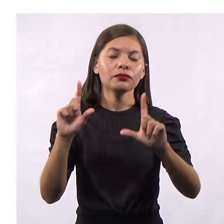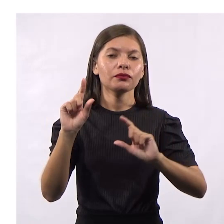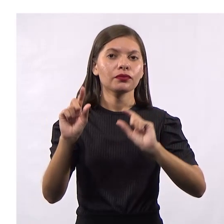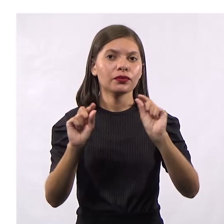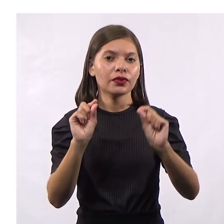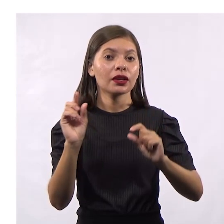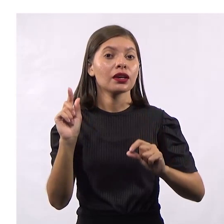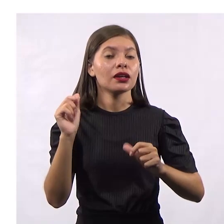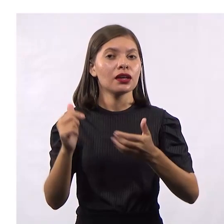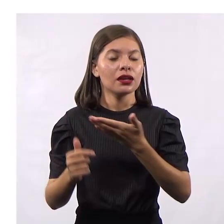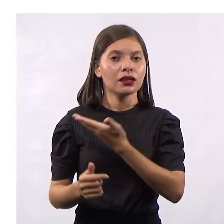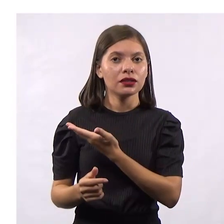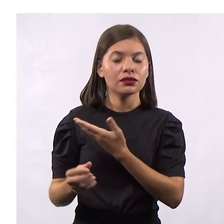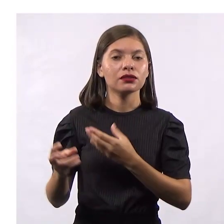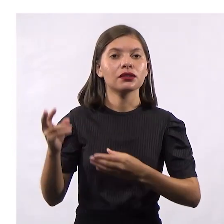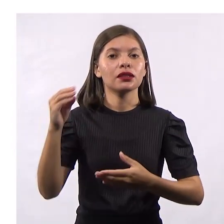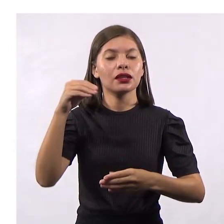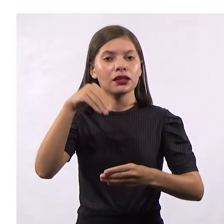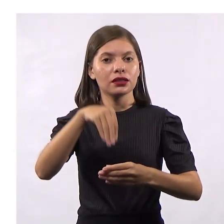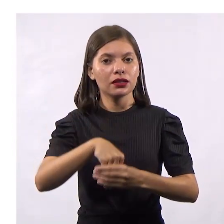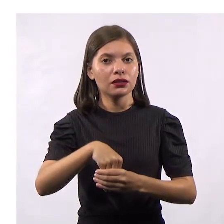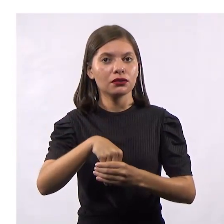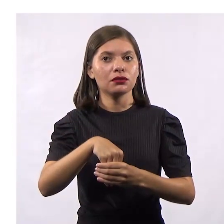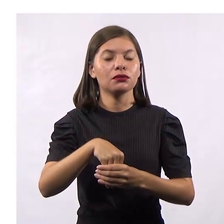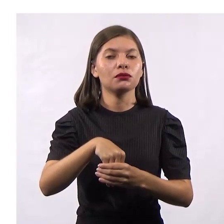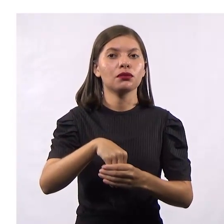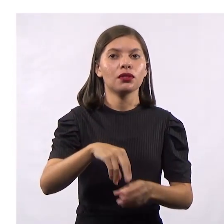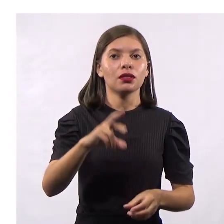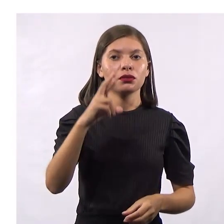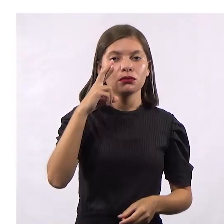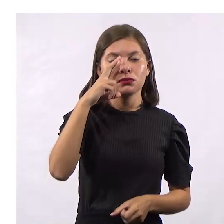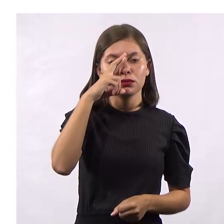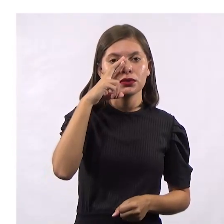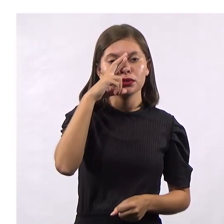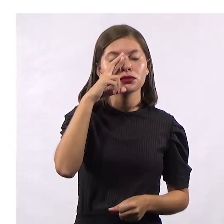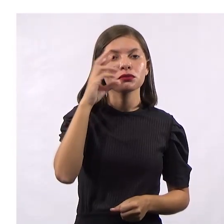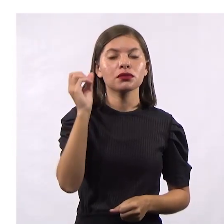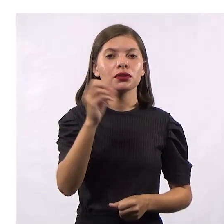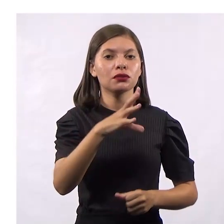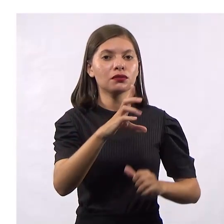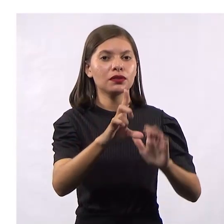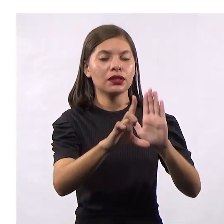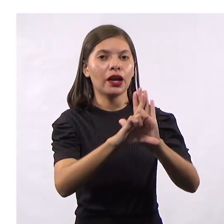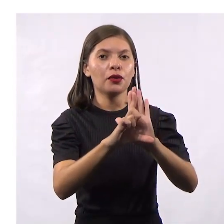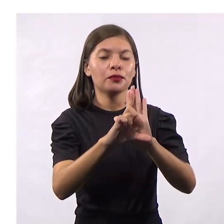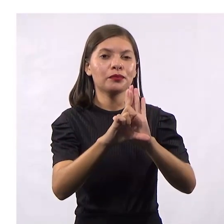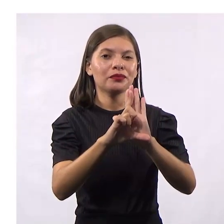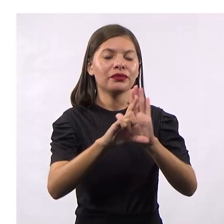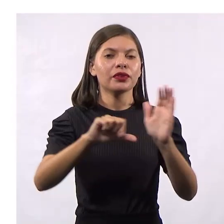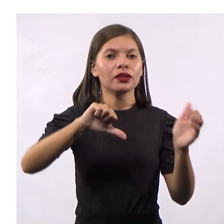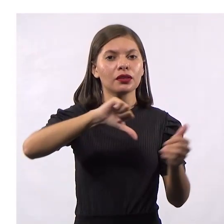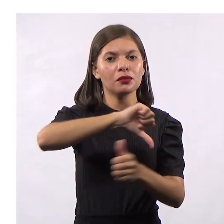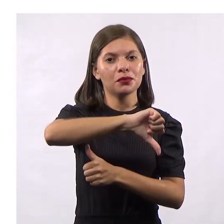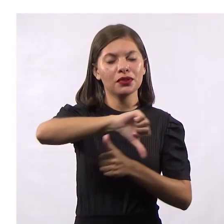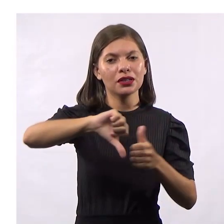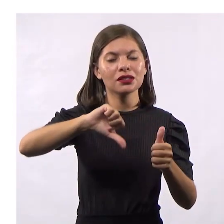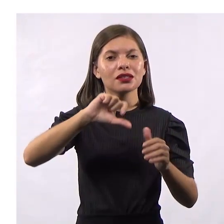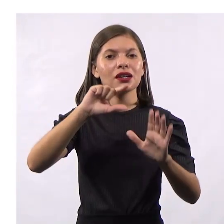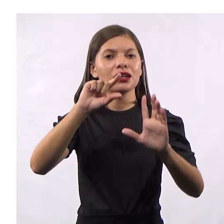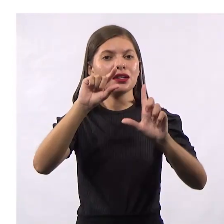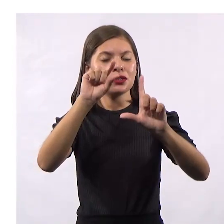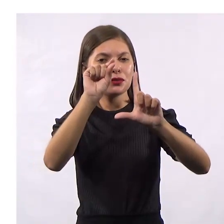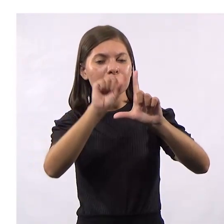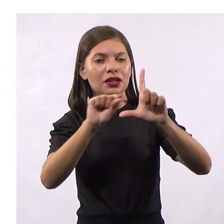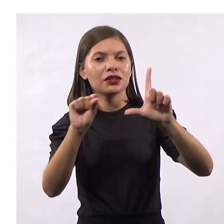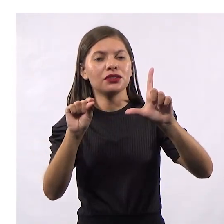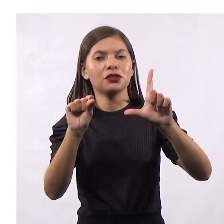slide. Isso tá dentro da alocação de riscos, né? Da nova Lei de Licitações, que foi essa mudança